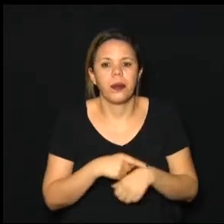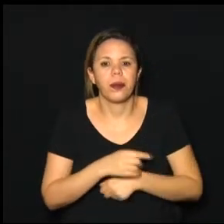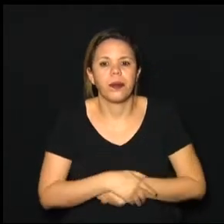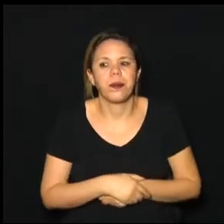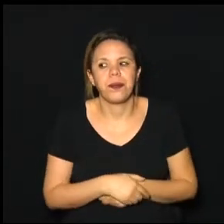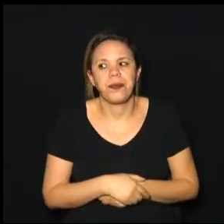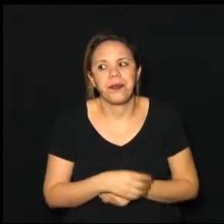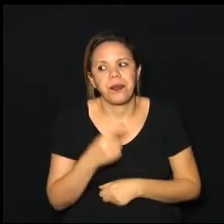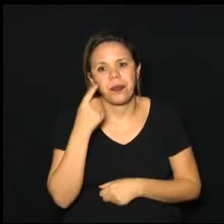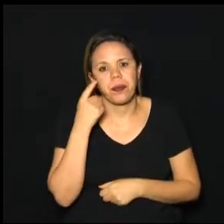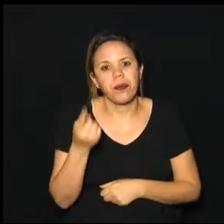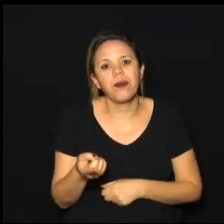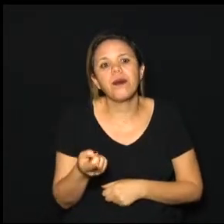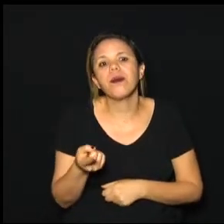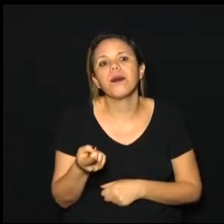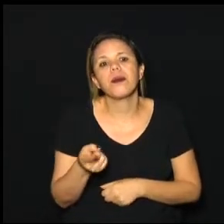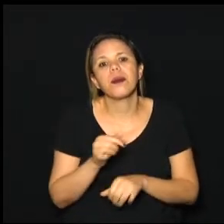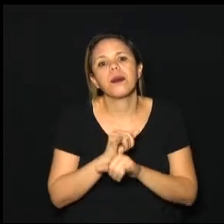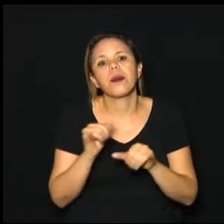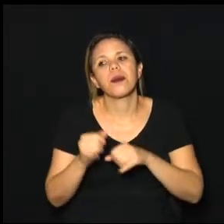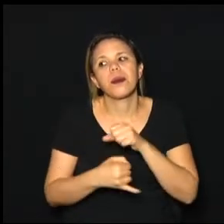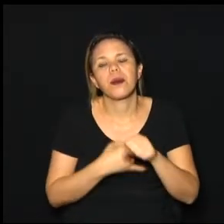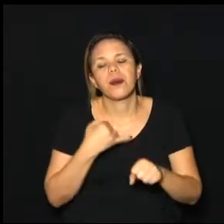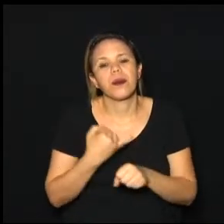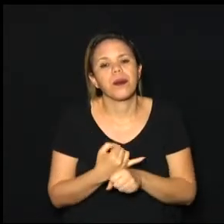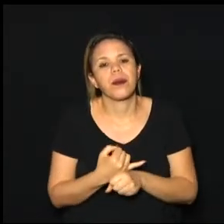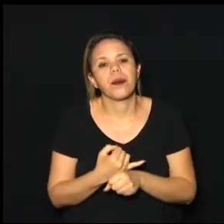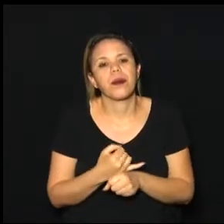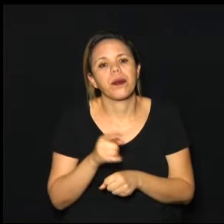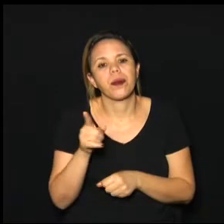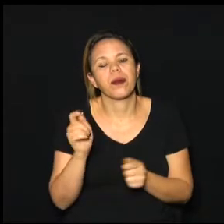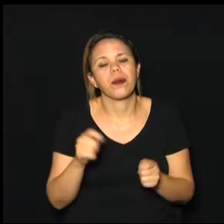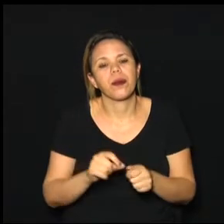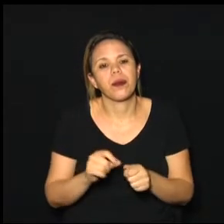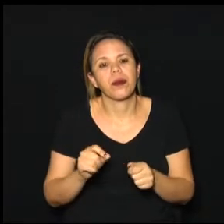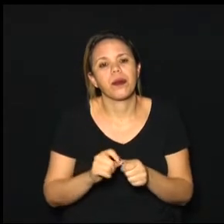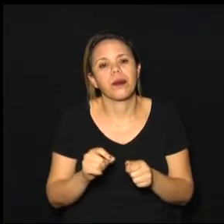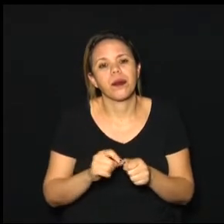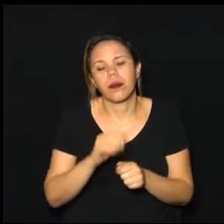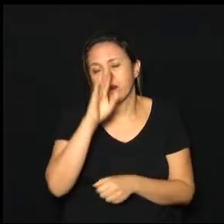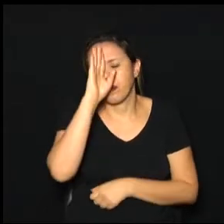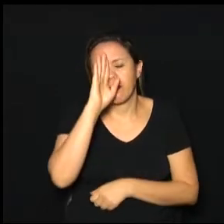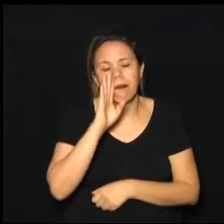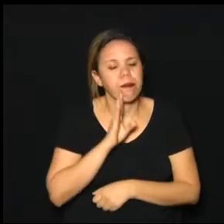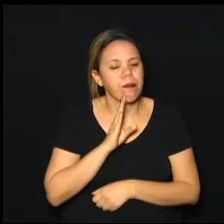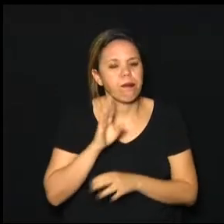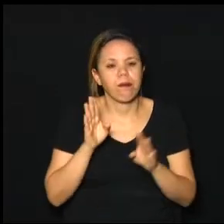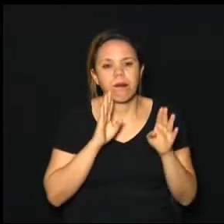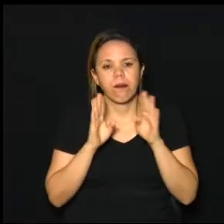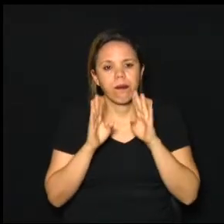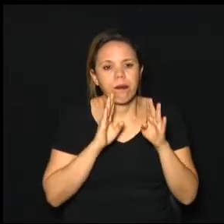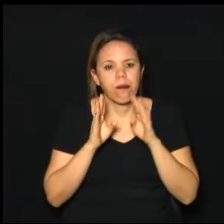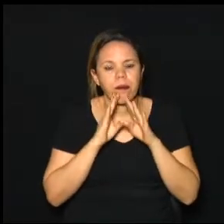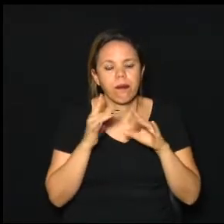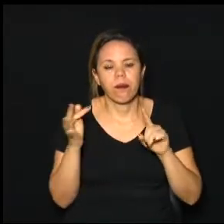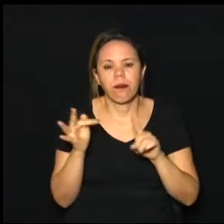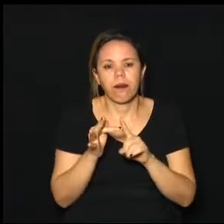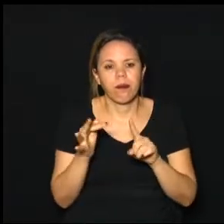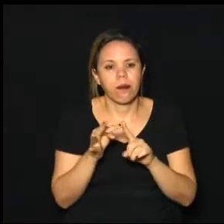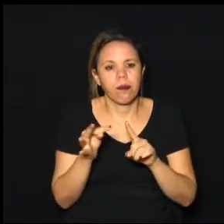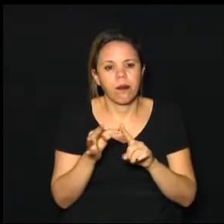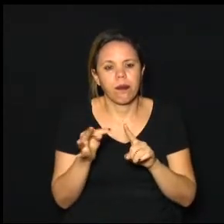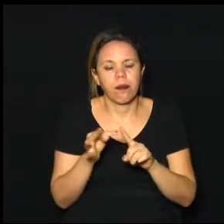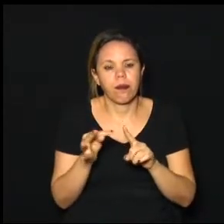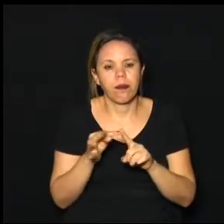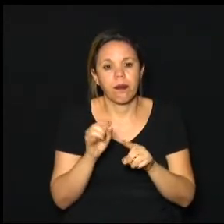veja, na campanha da internet, que você pode fazer de forma gratuita, num Facebook, num Twitter, se você